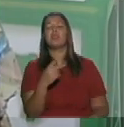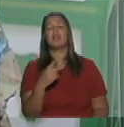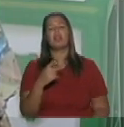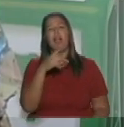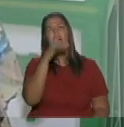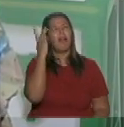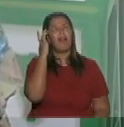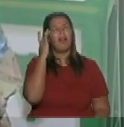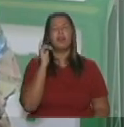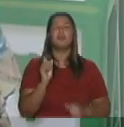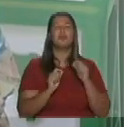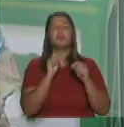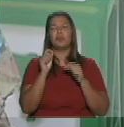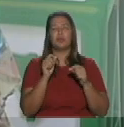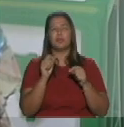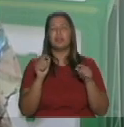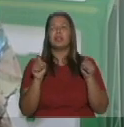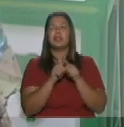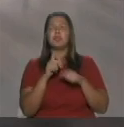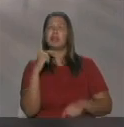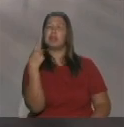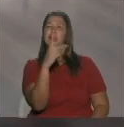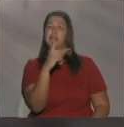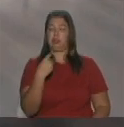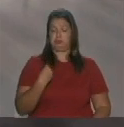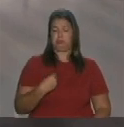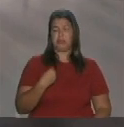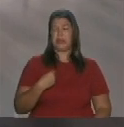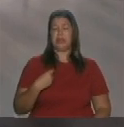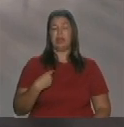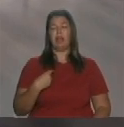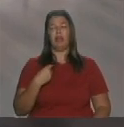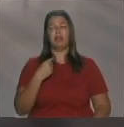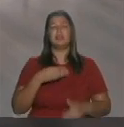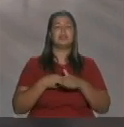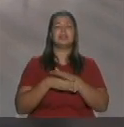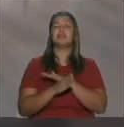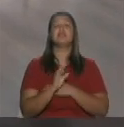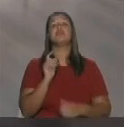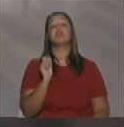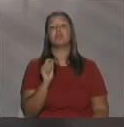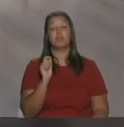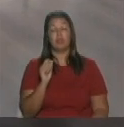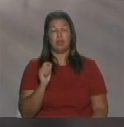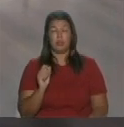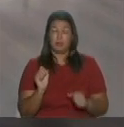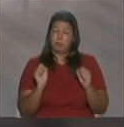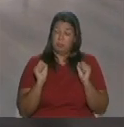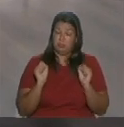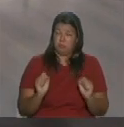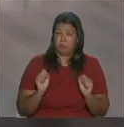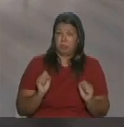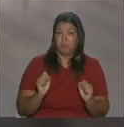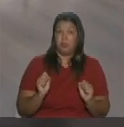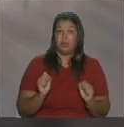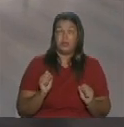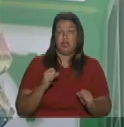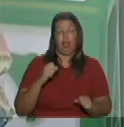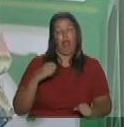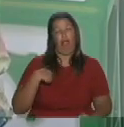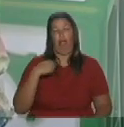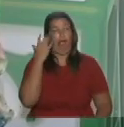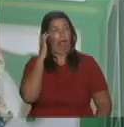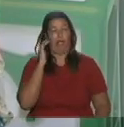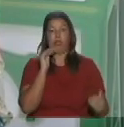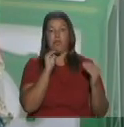ouvindo desse programa e o que eles acham. O que estão significando dessa mensagem, exatamente, né? Porque pode não significar